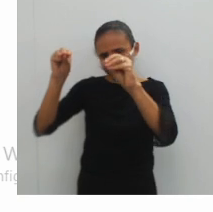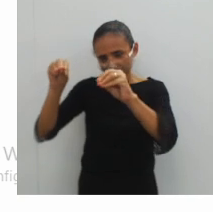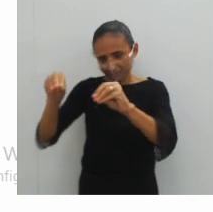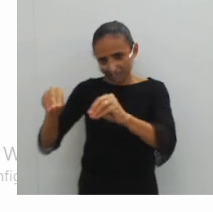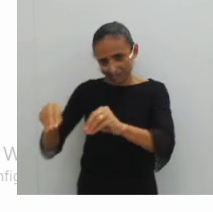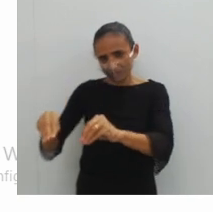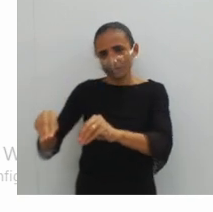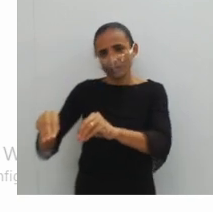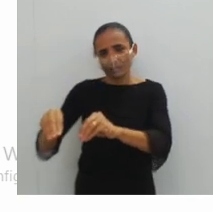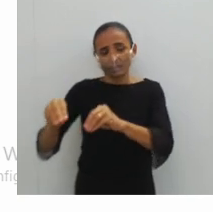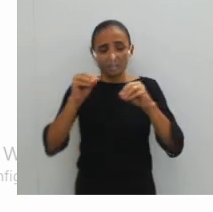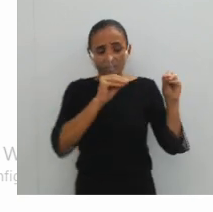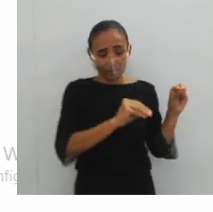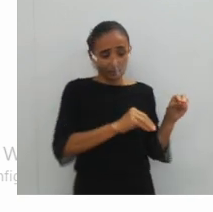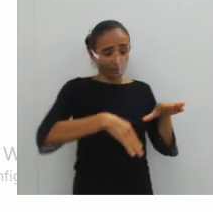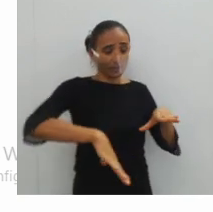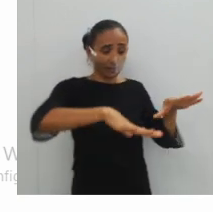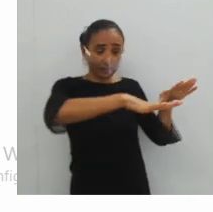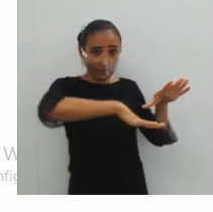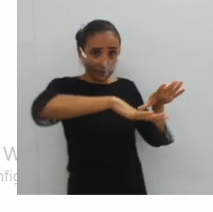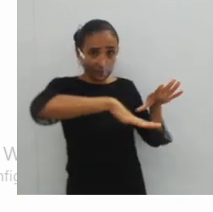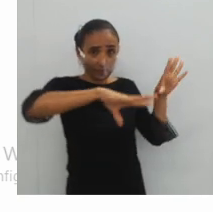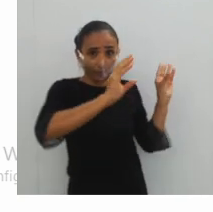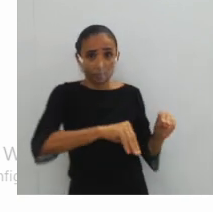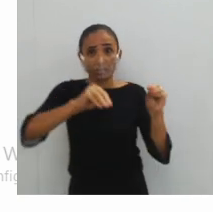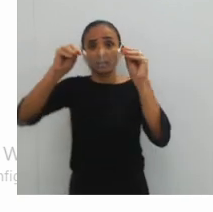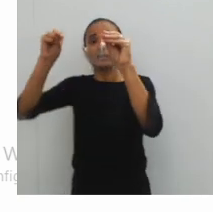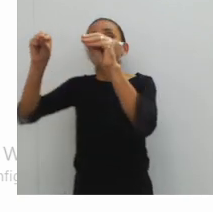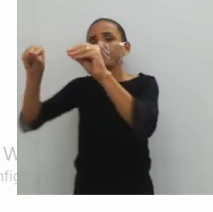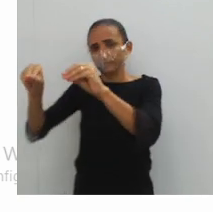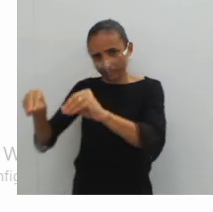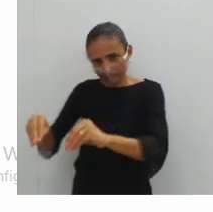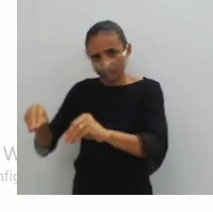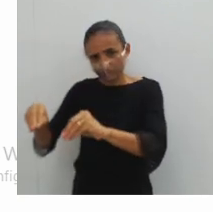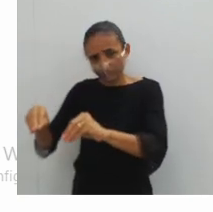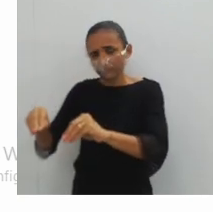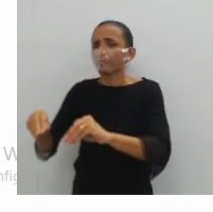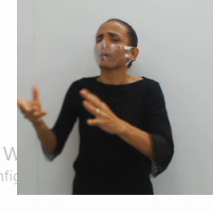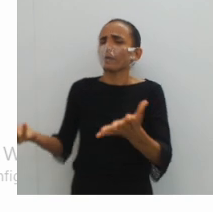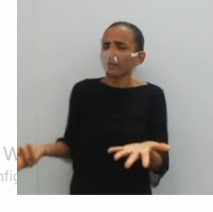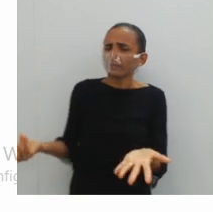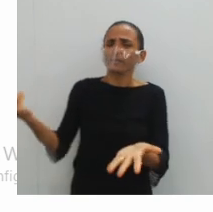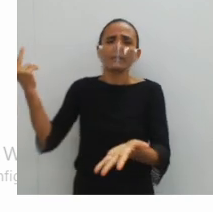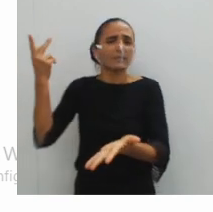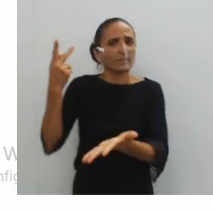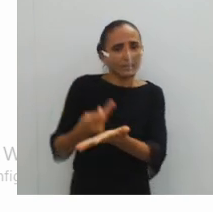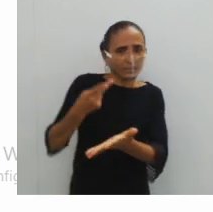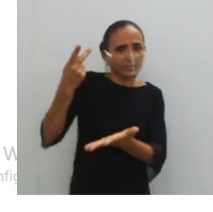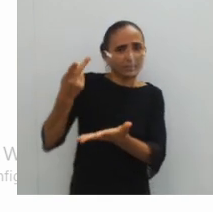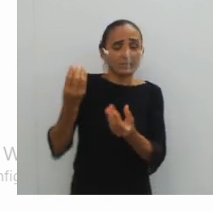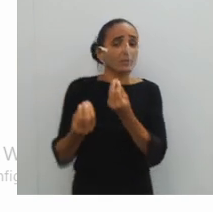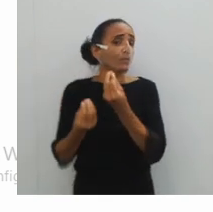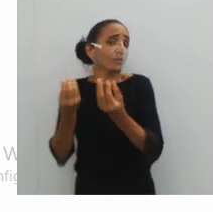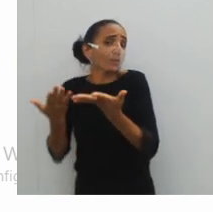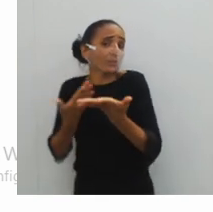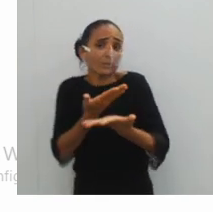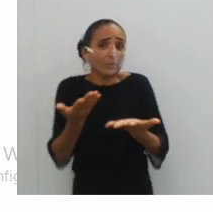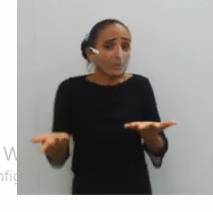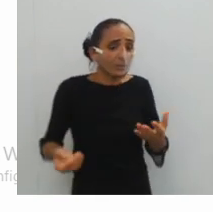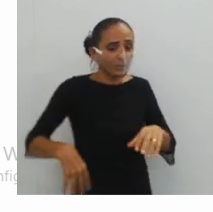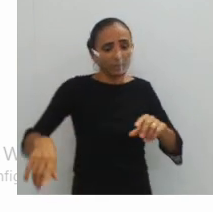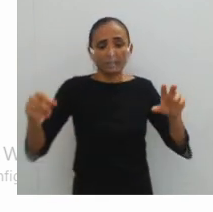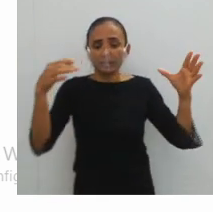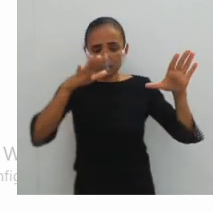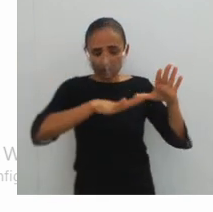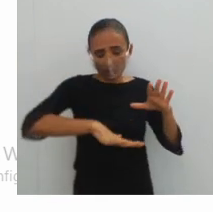pessoas entre uma localidade e outra. E ela pode existir nas diversas escalas. Seja uma escala